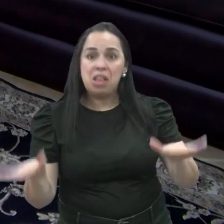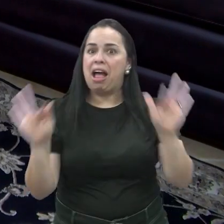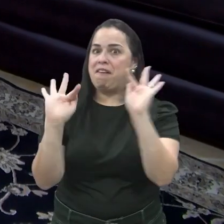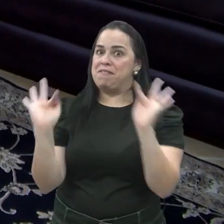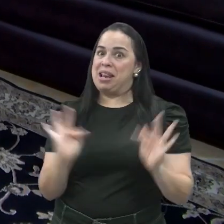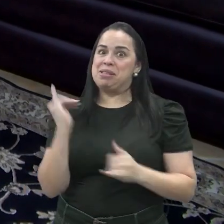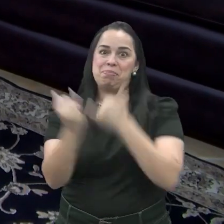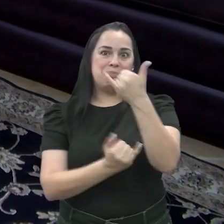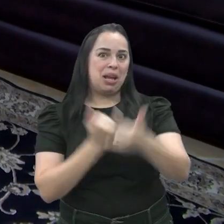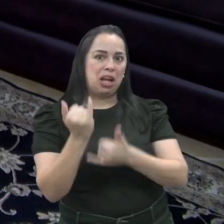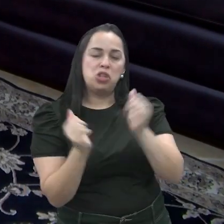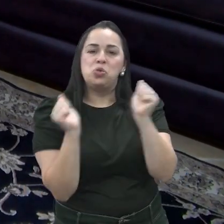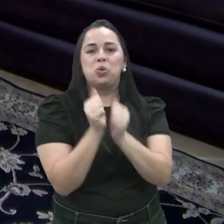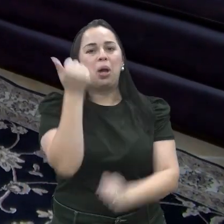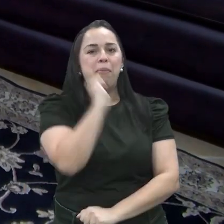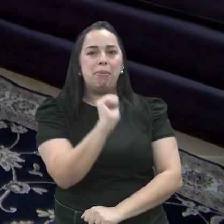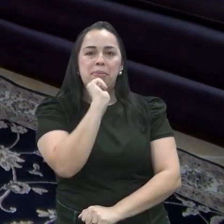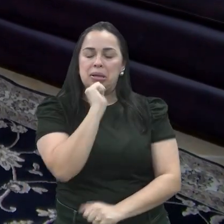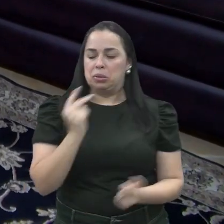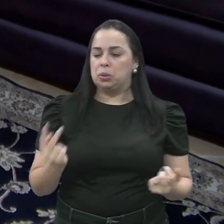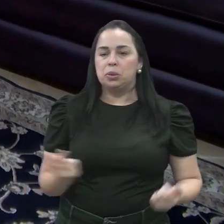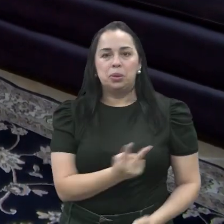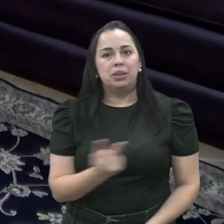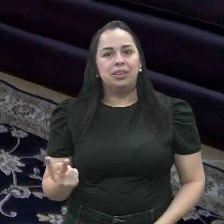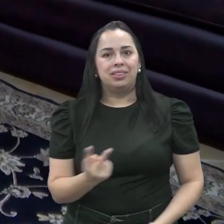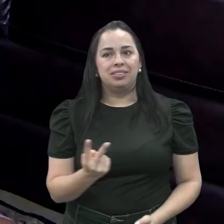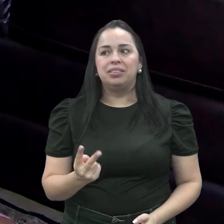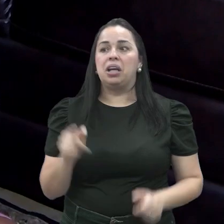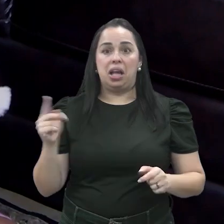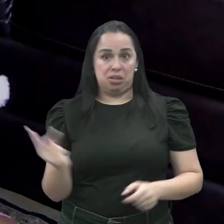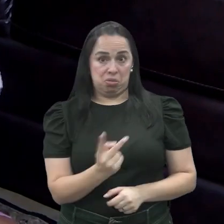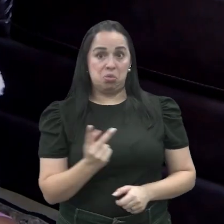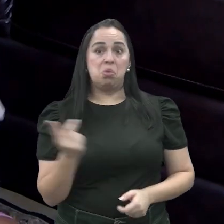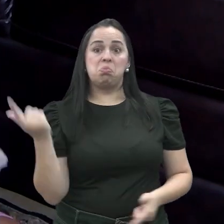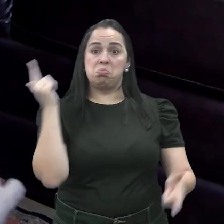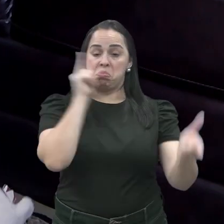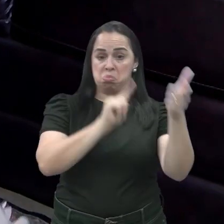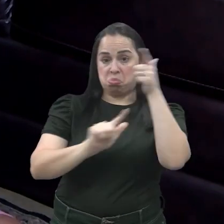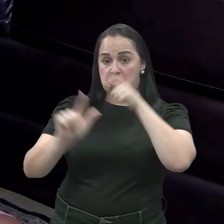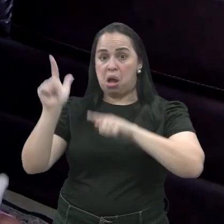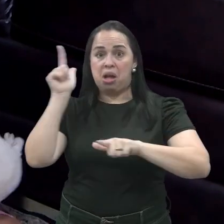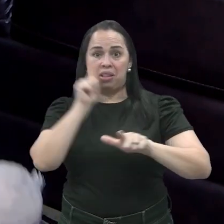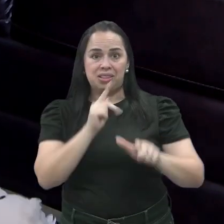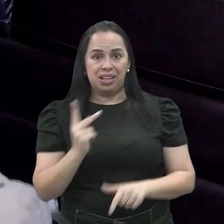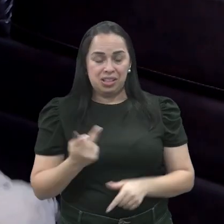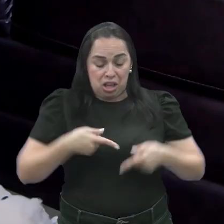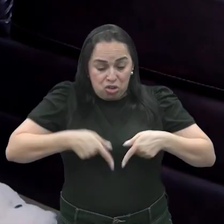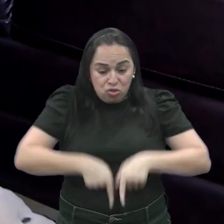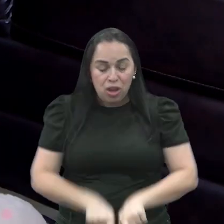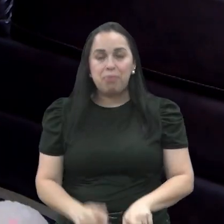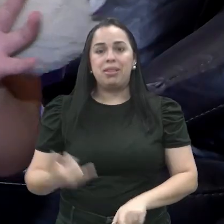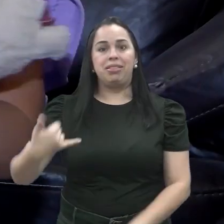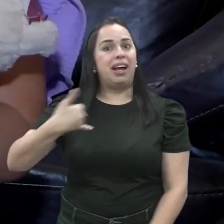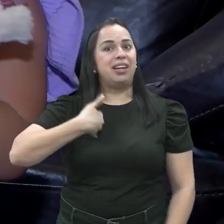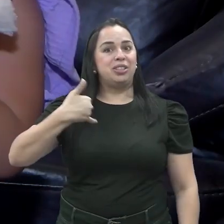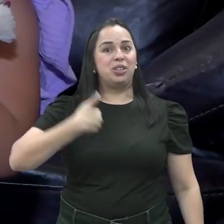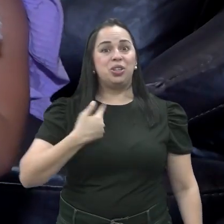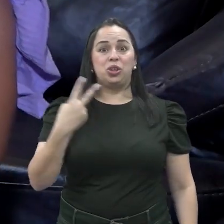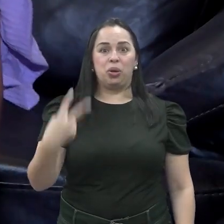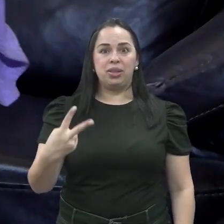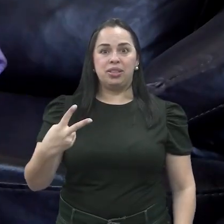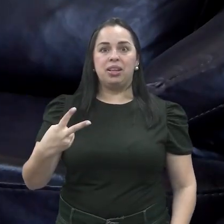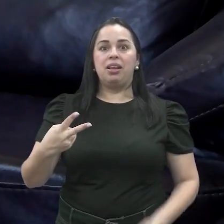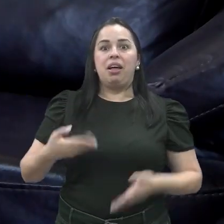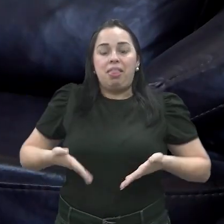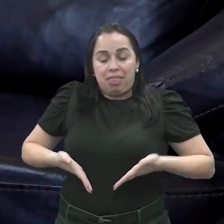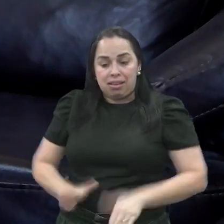e Helena assim, felizes brincando com a mamãe Karine, não imagina o quão guerreiras essas pequenas são. As gêmeas de 2